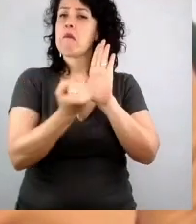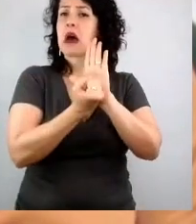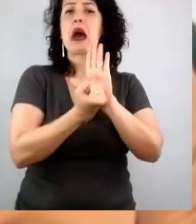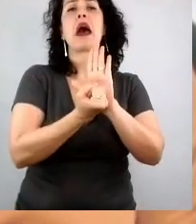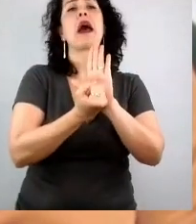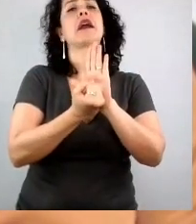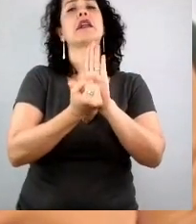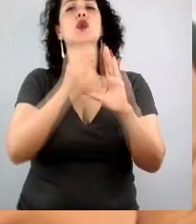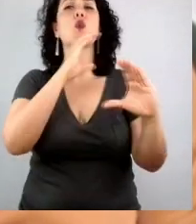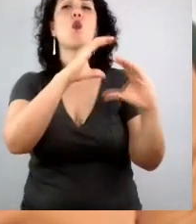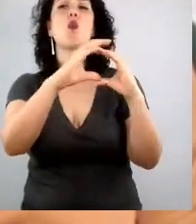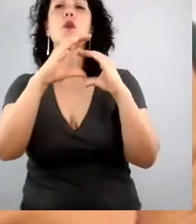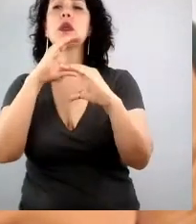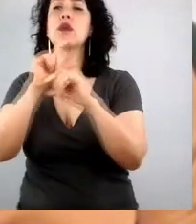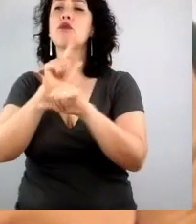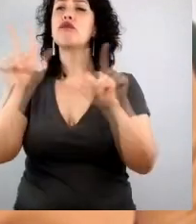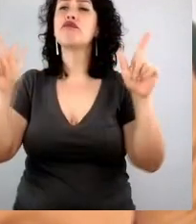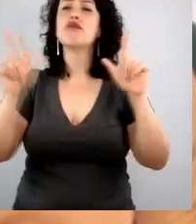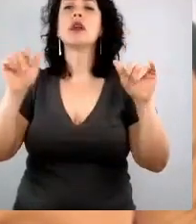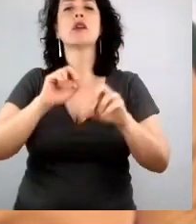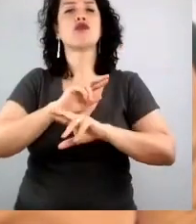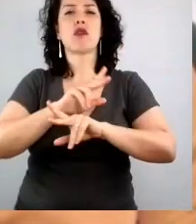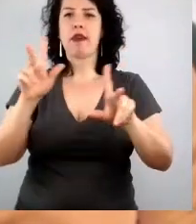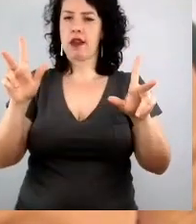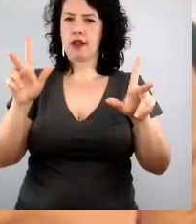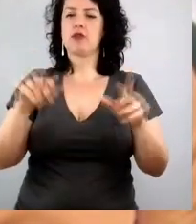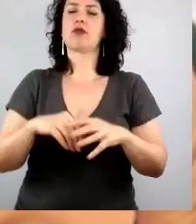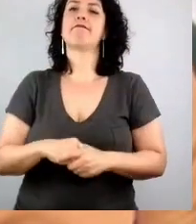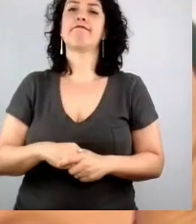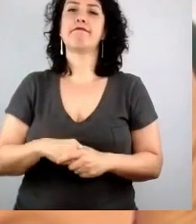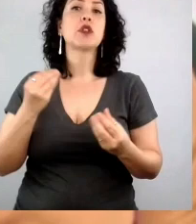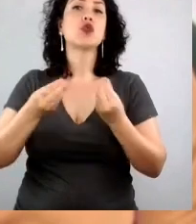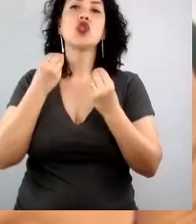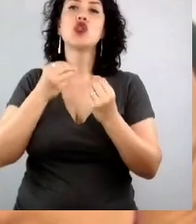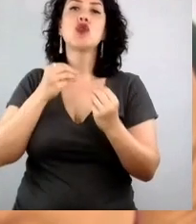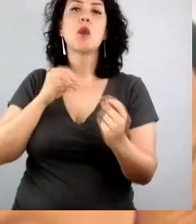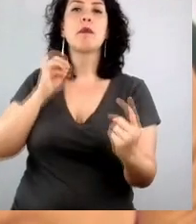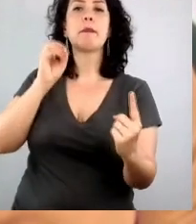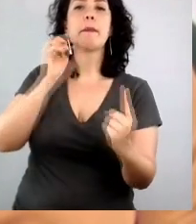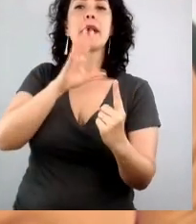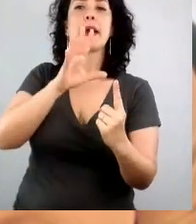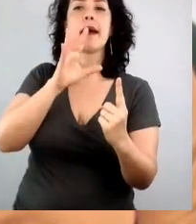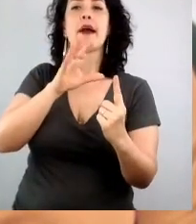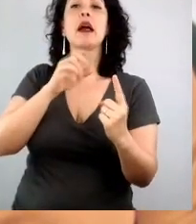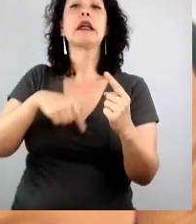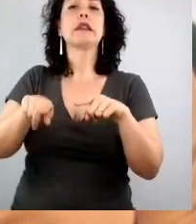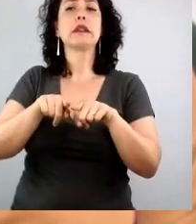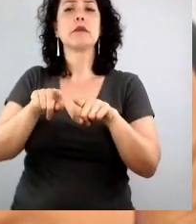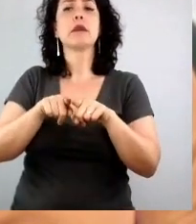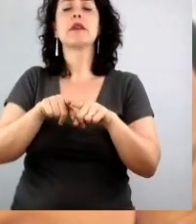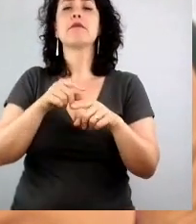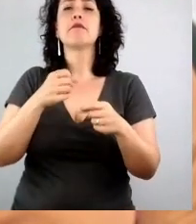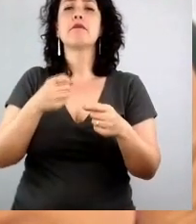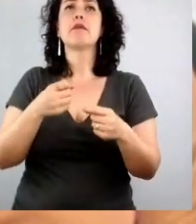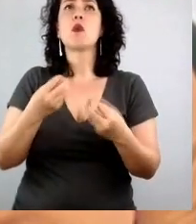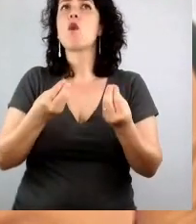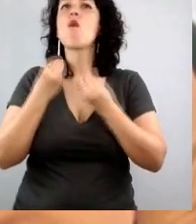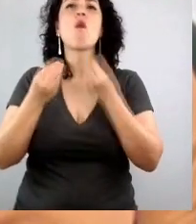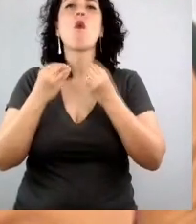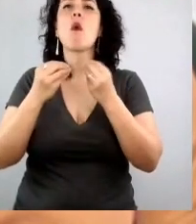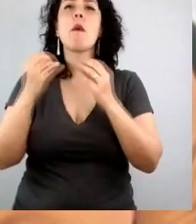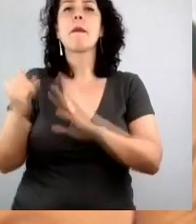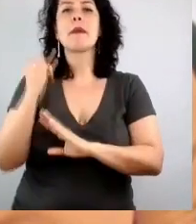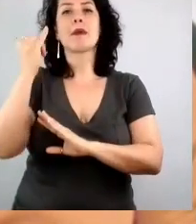influência. Propósito e vozes de propósito começaram a ter ainda mais relevância de uma forma geral nas